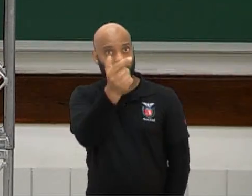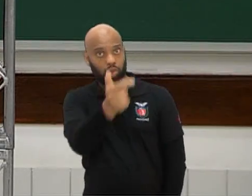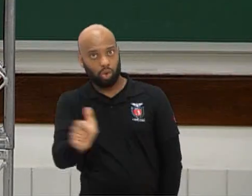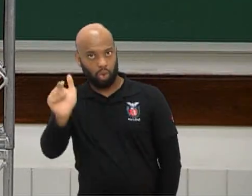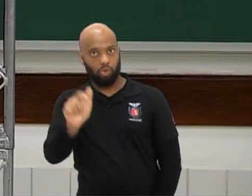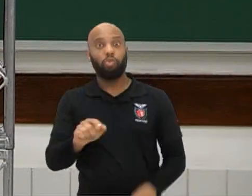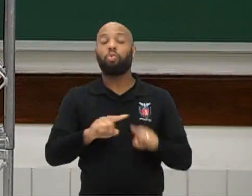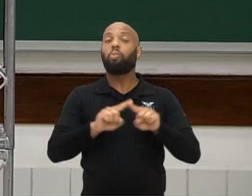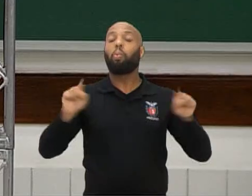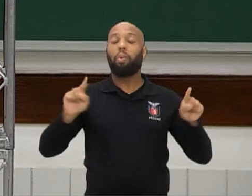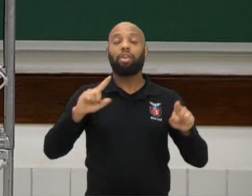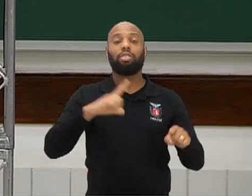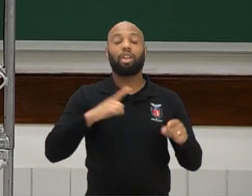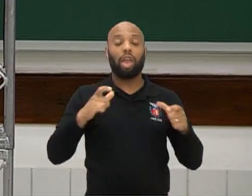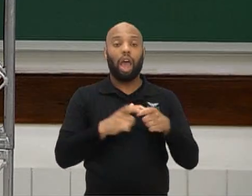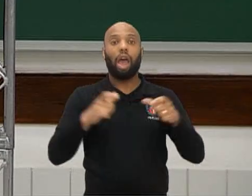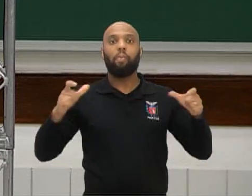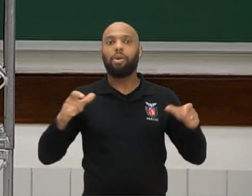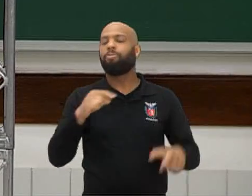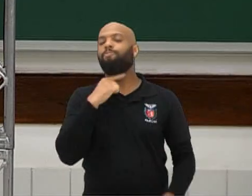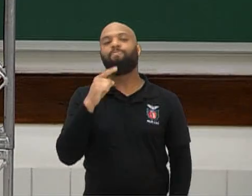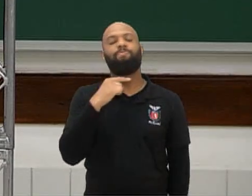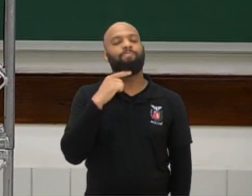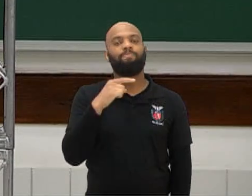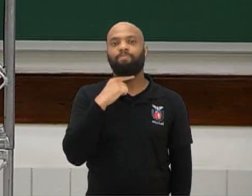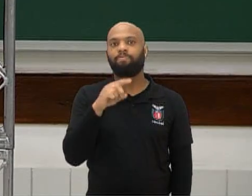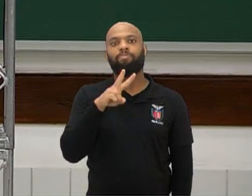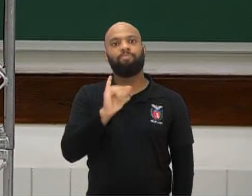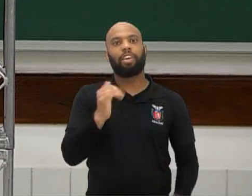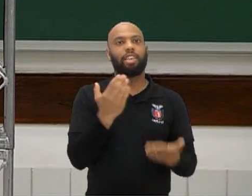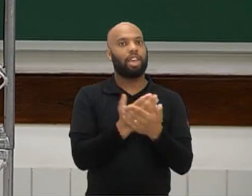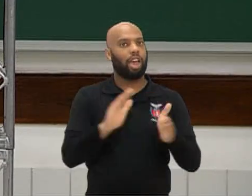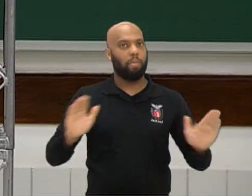renováveis, porém, a grande maioria deles é não